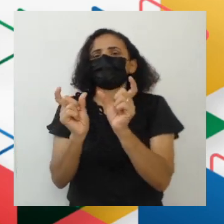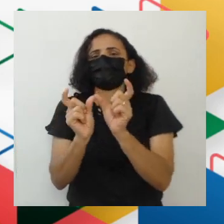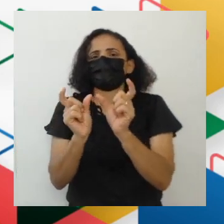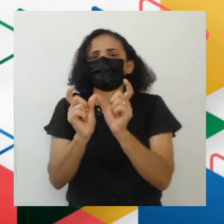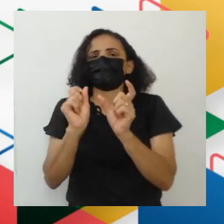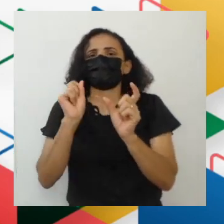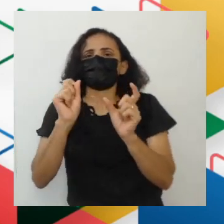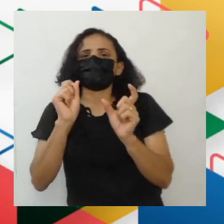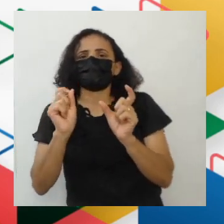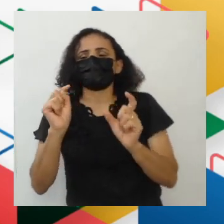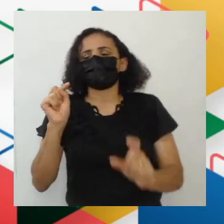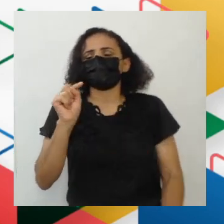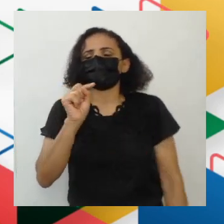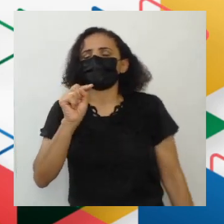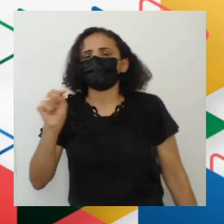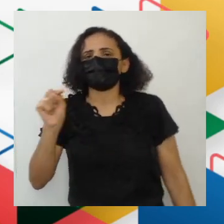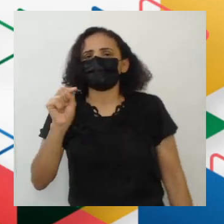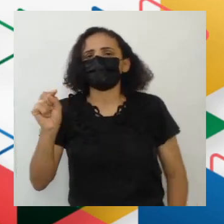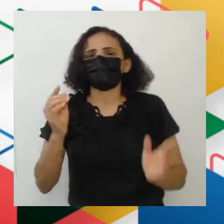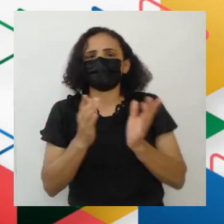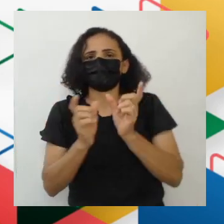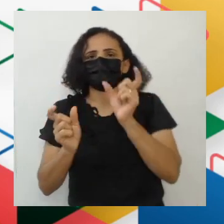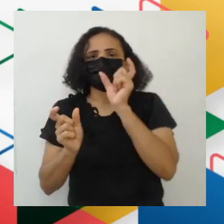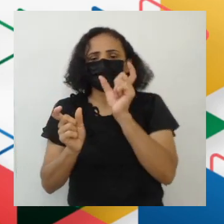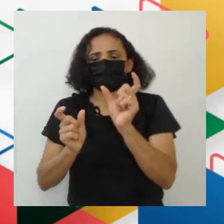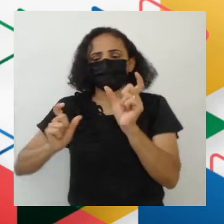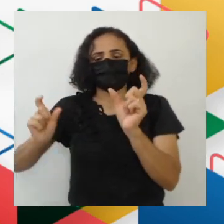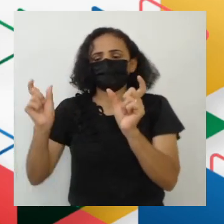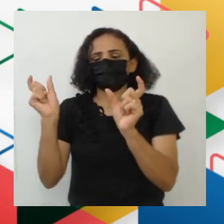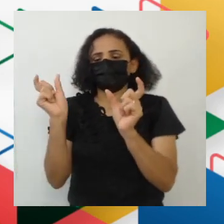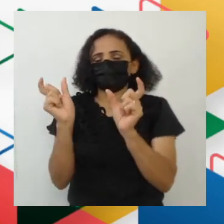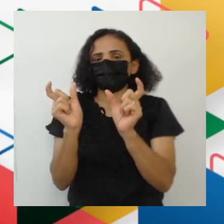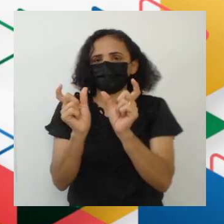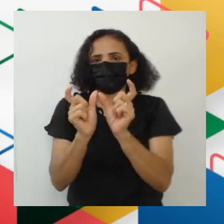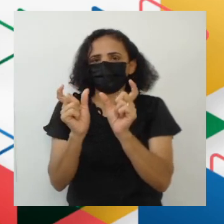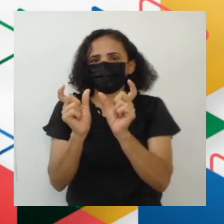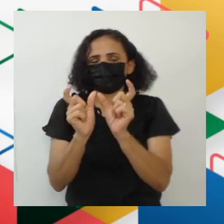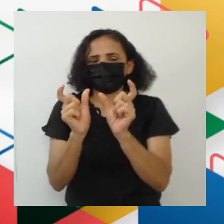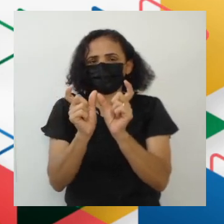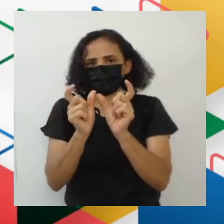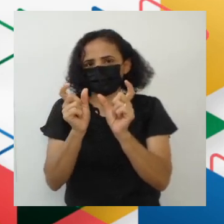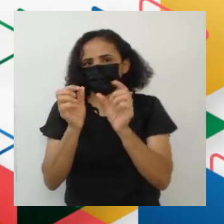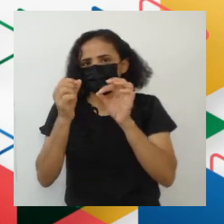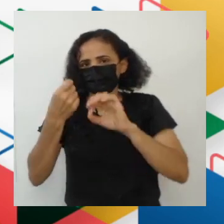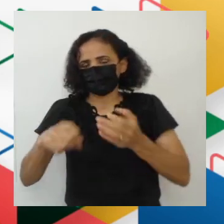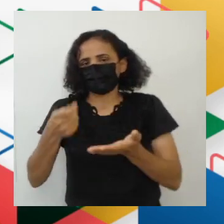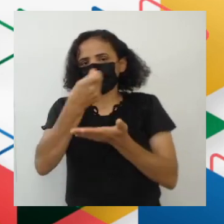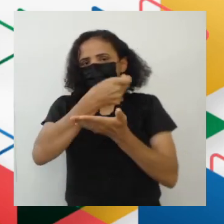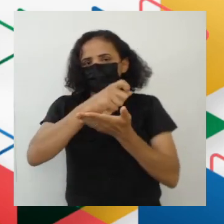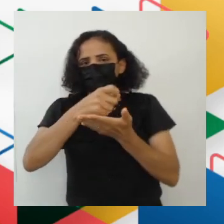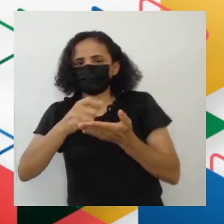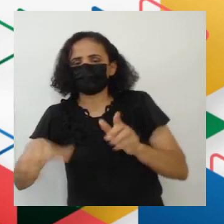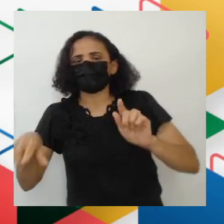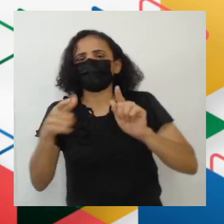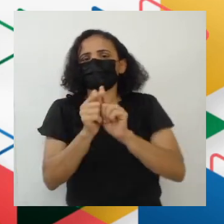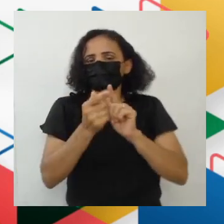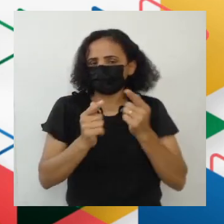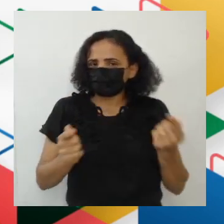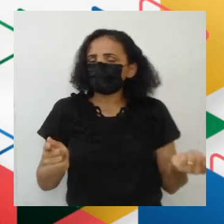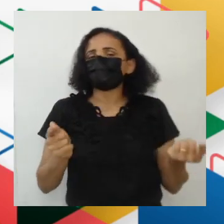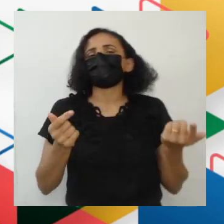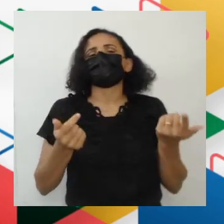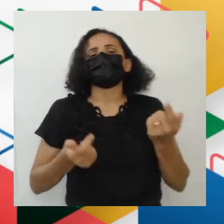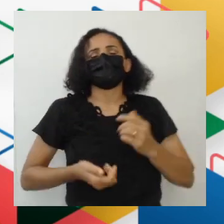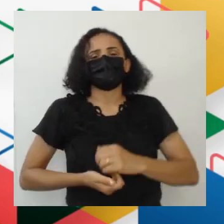você tem que colocar hífen, portanto. O prefixo inter acaba com R, relação começa com R, então se separa